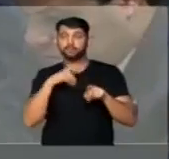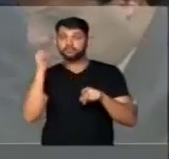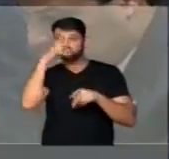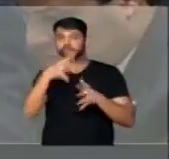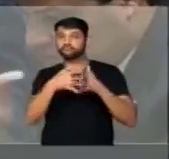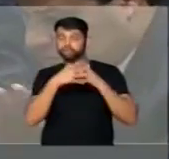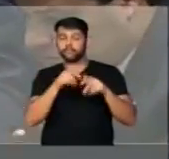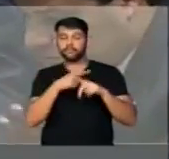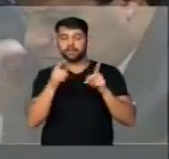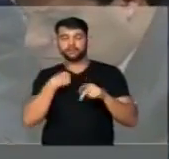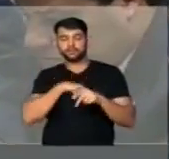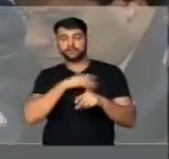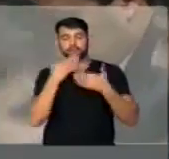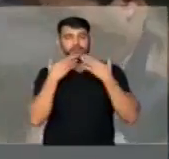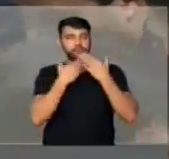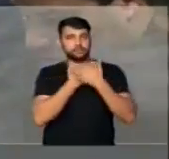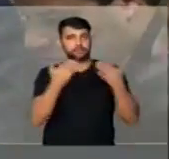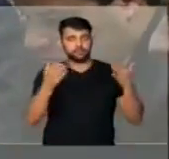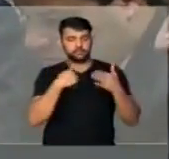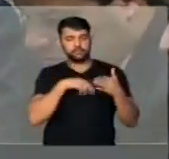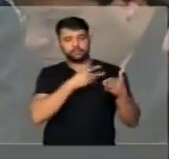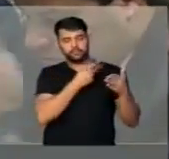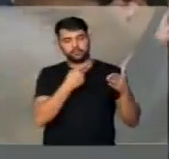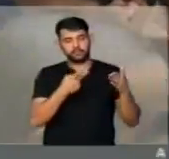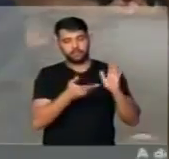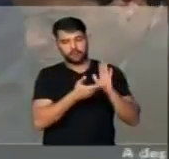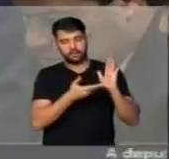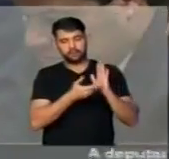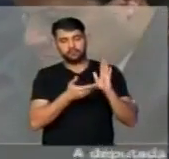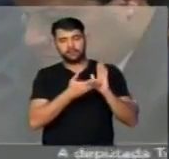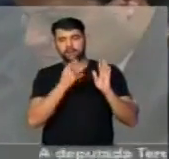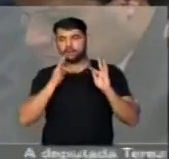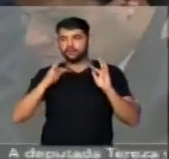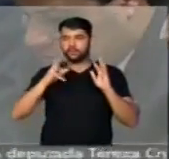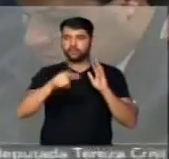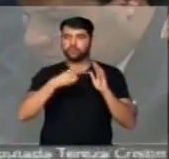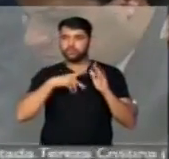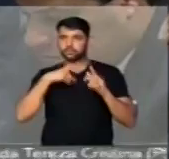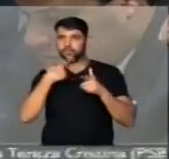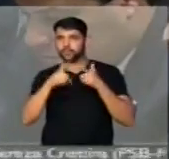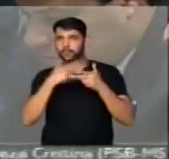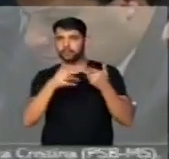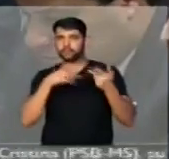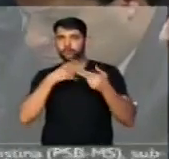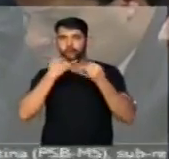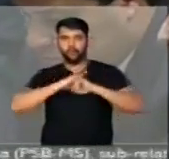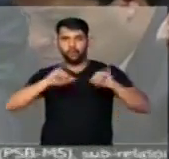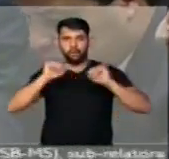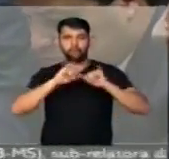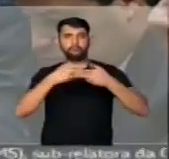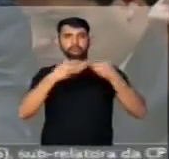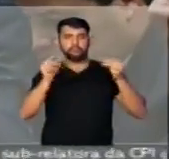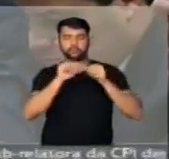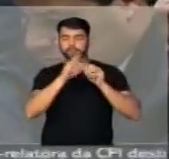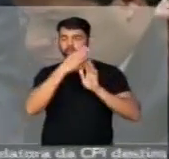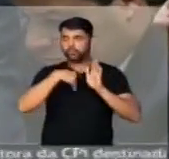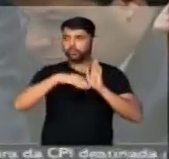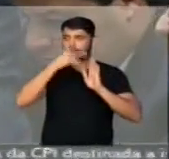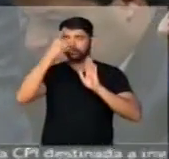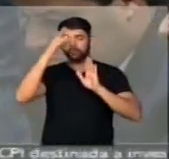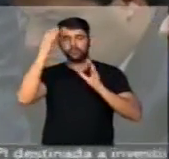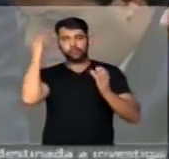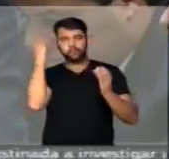polêmico. Nós estamos trazendo para casa toda a polêmica e todos